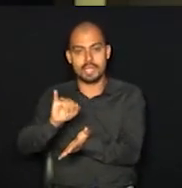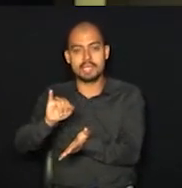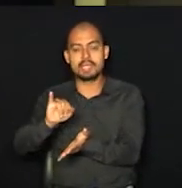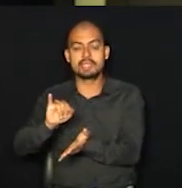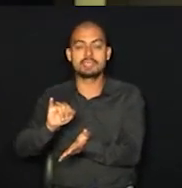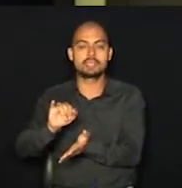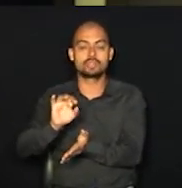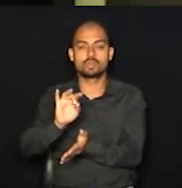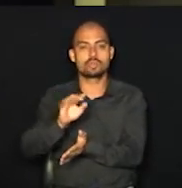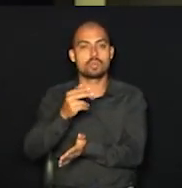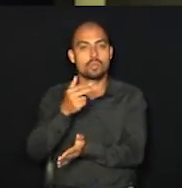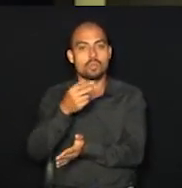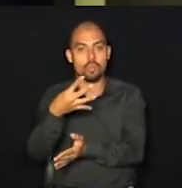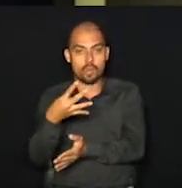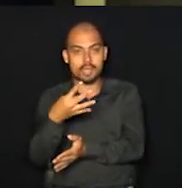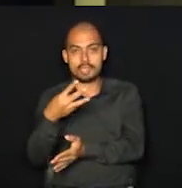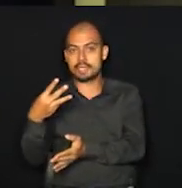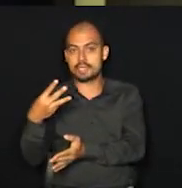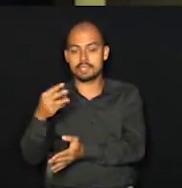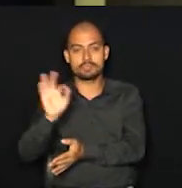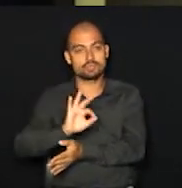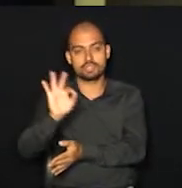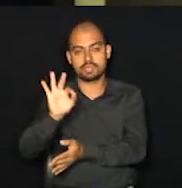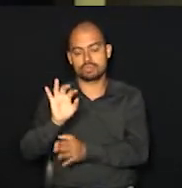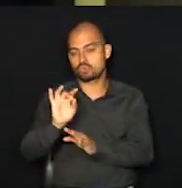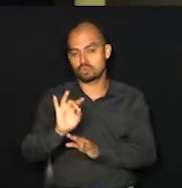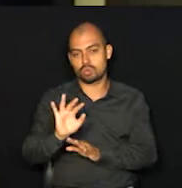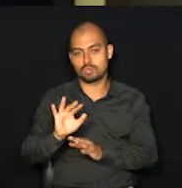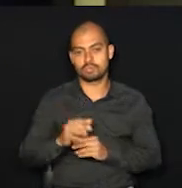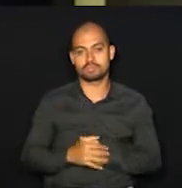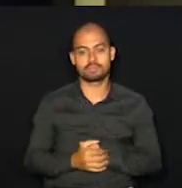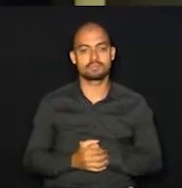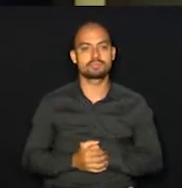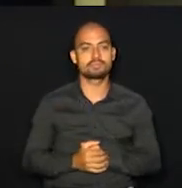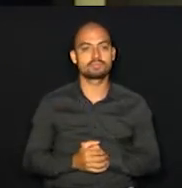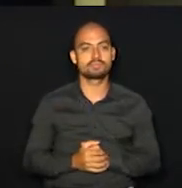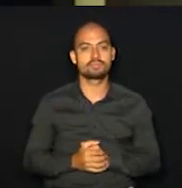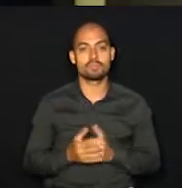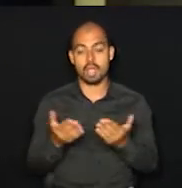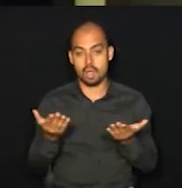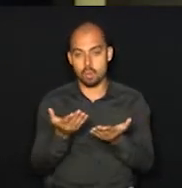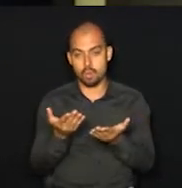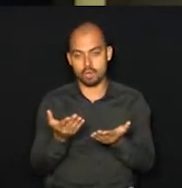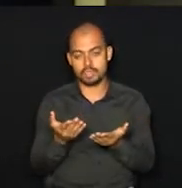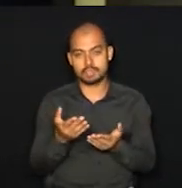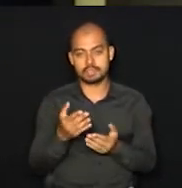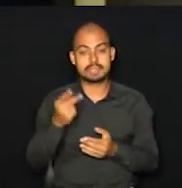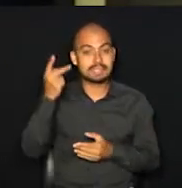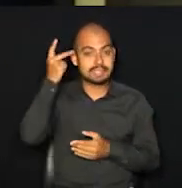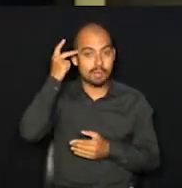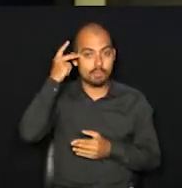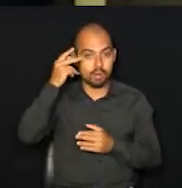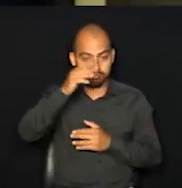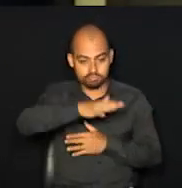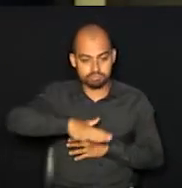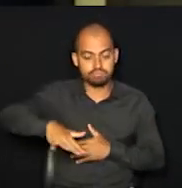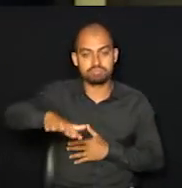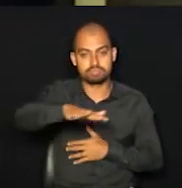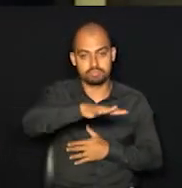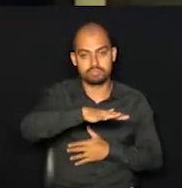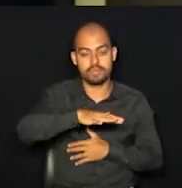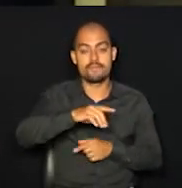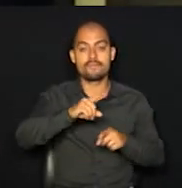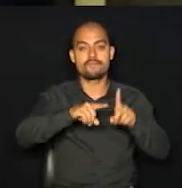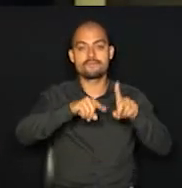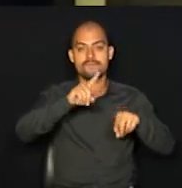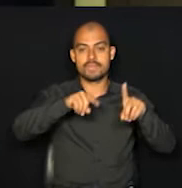43%. Só 43%. Quando a gente vem para a Grande São Paulo, houve uma